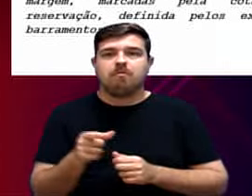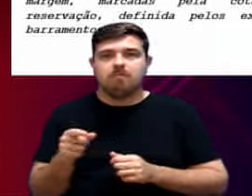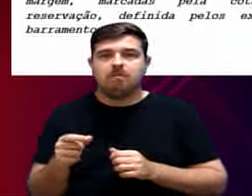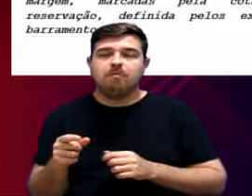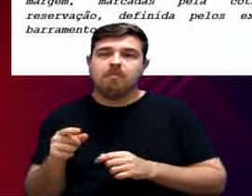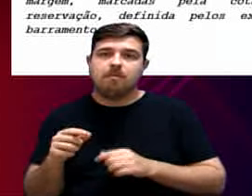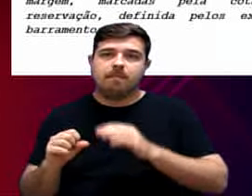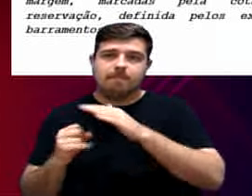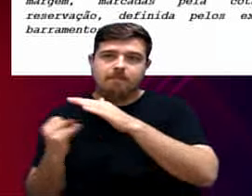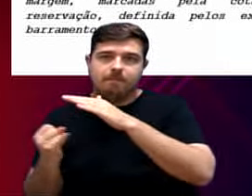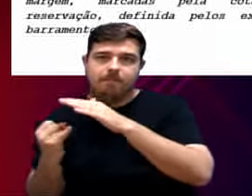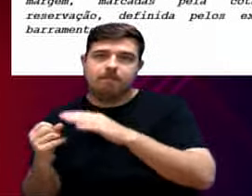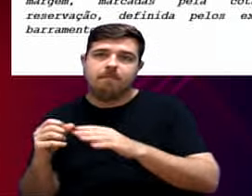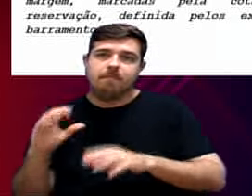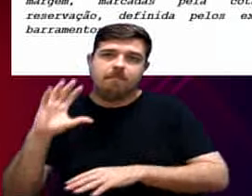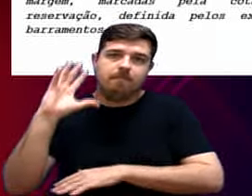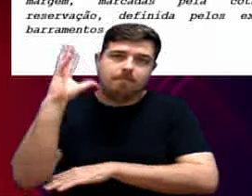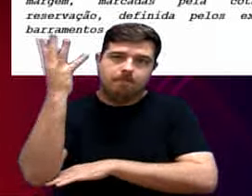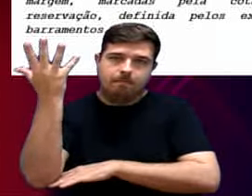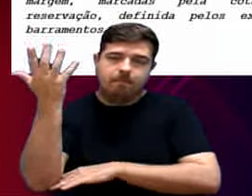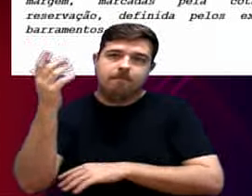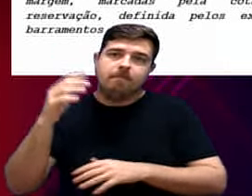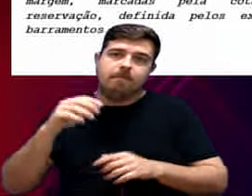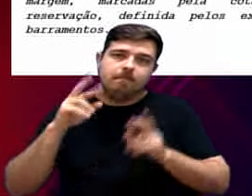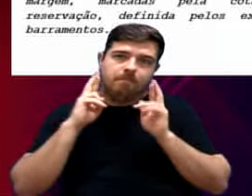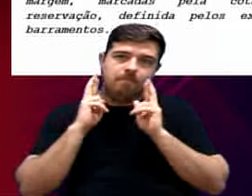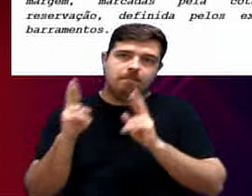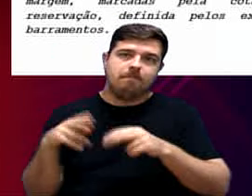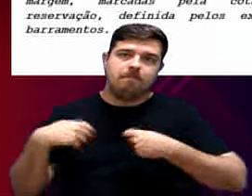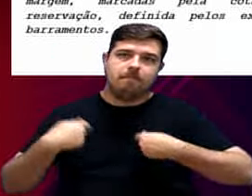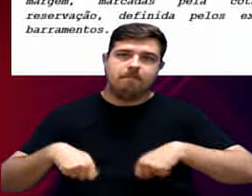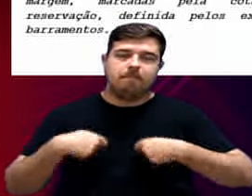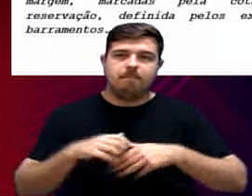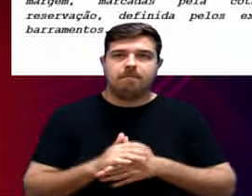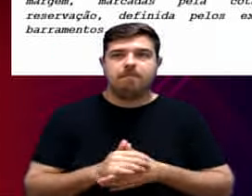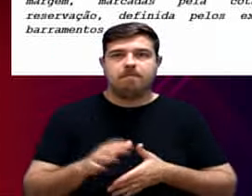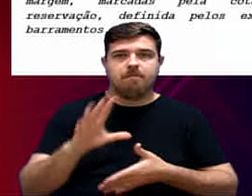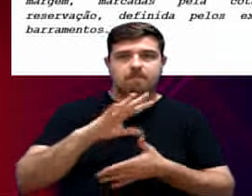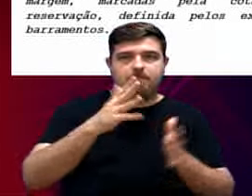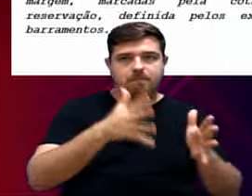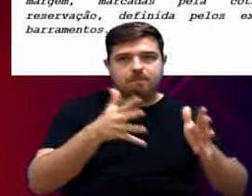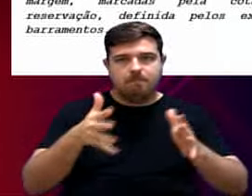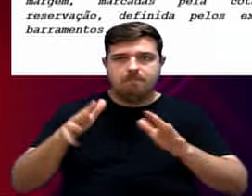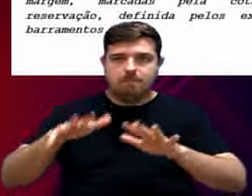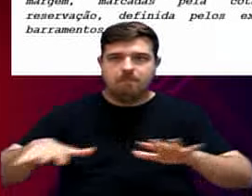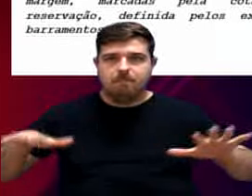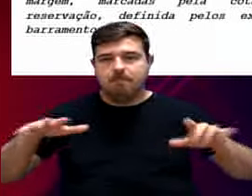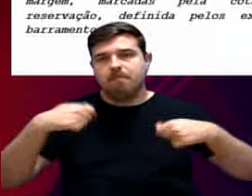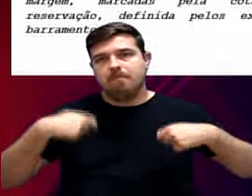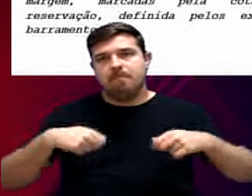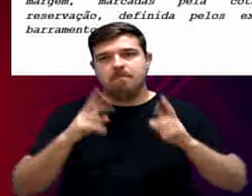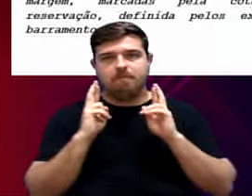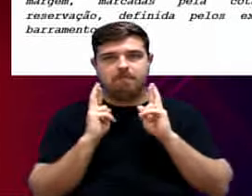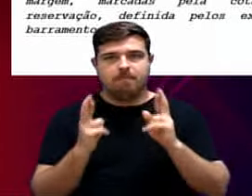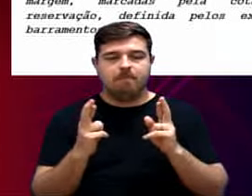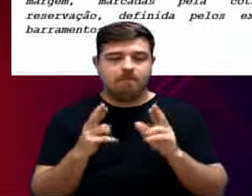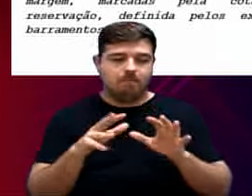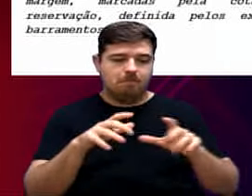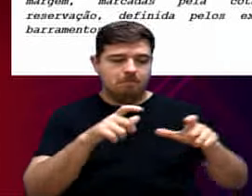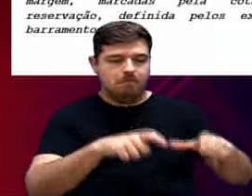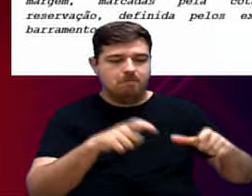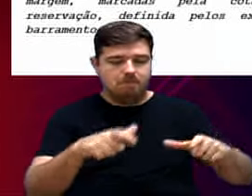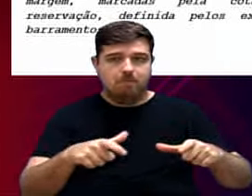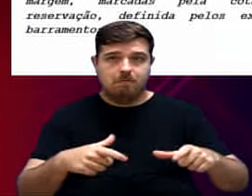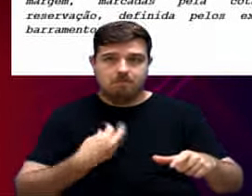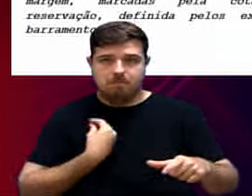a macrozona de conservação ambiental ela deve resguardar as áreas de preservação permanente em caráter